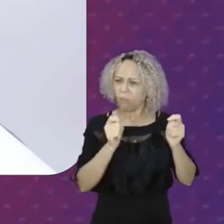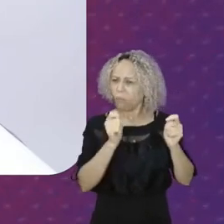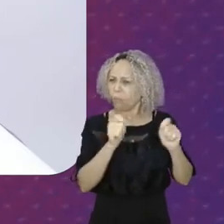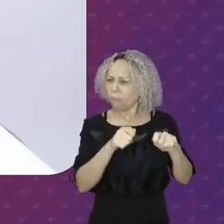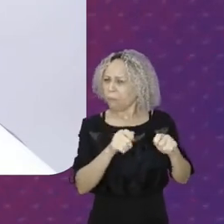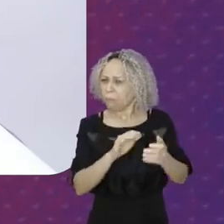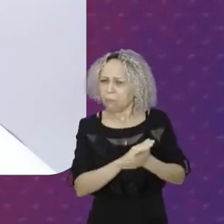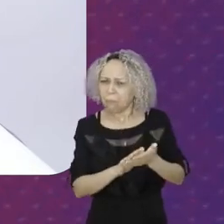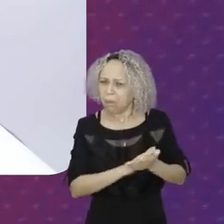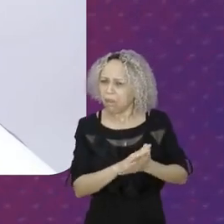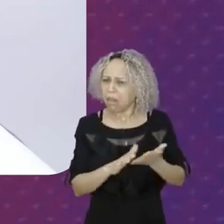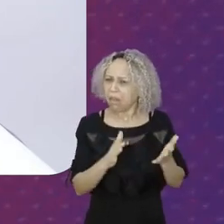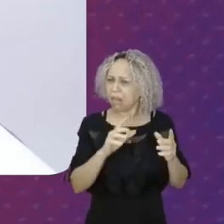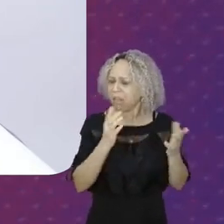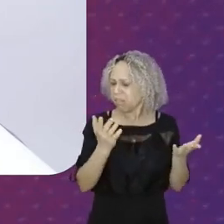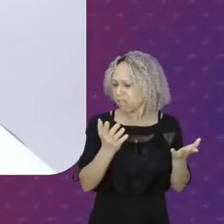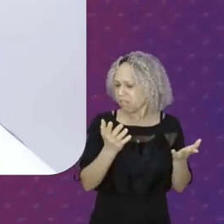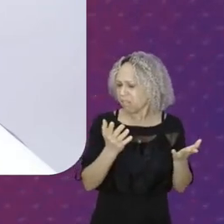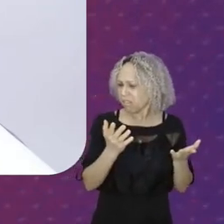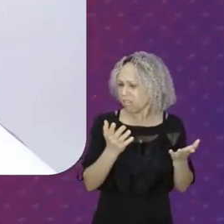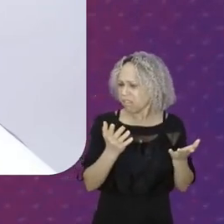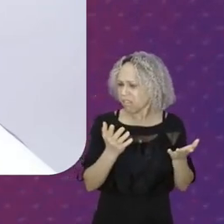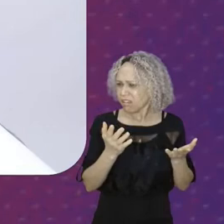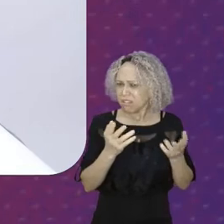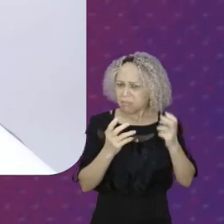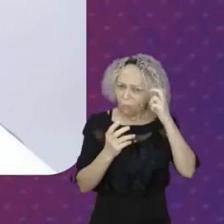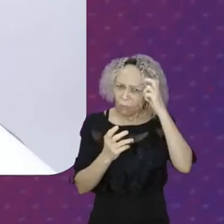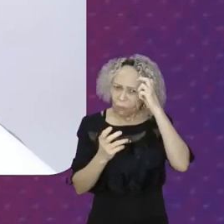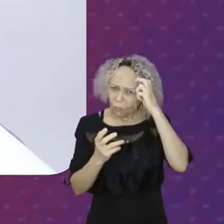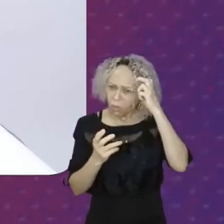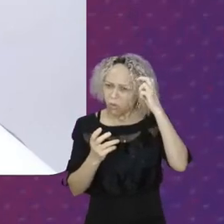por isso precisam ser controlados pelo Estado, pela